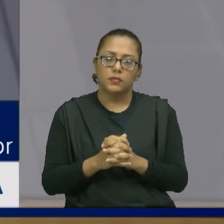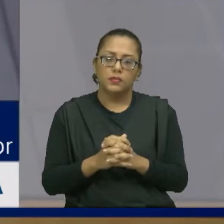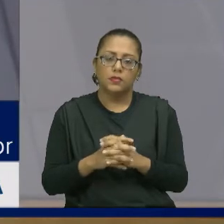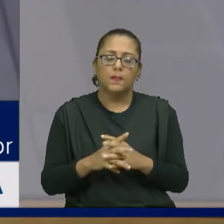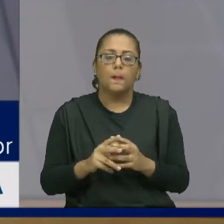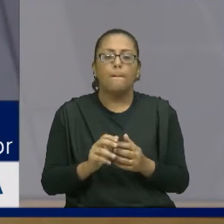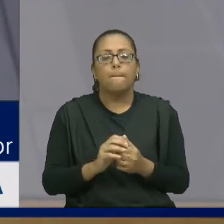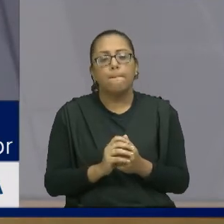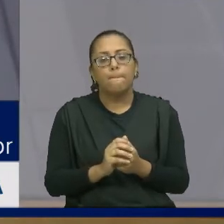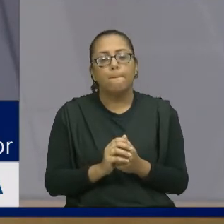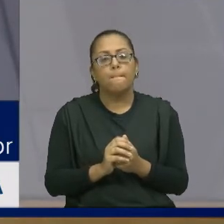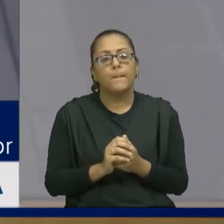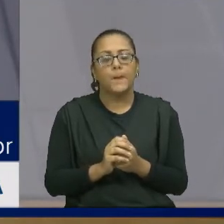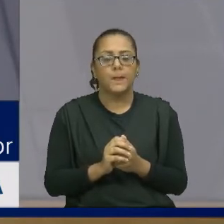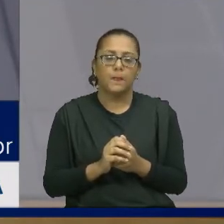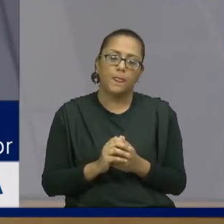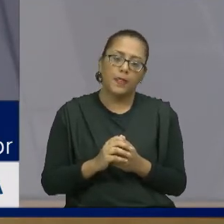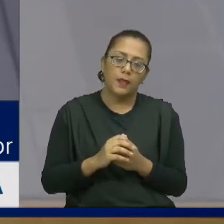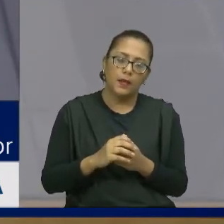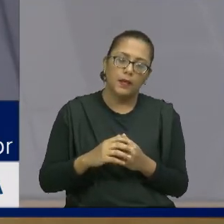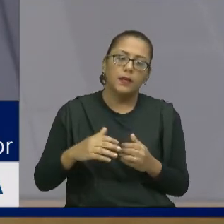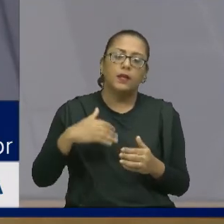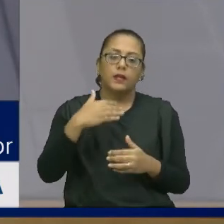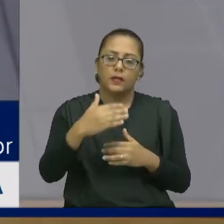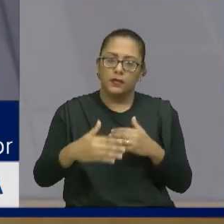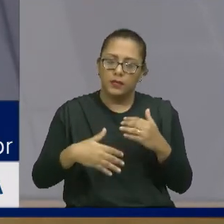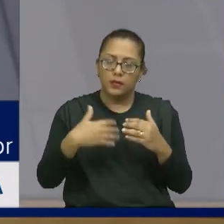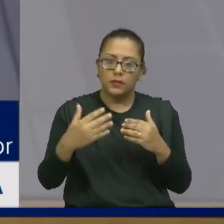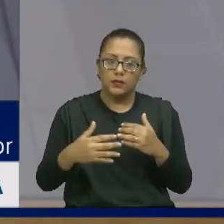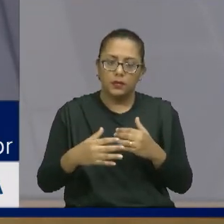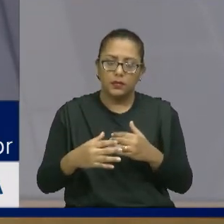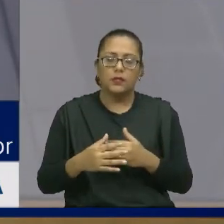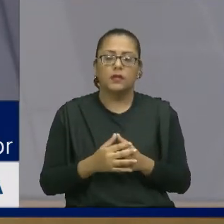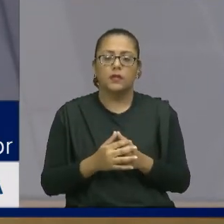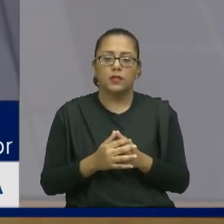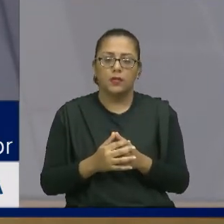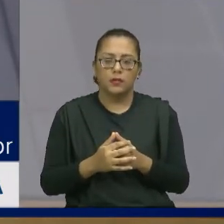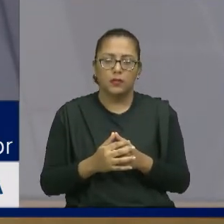Portanto, sugere a redação do artigo